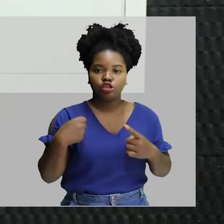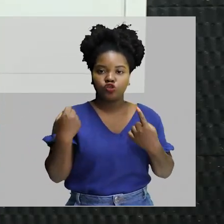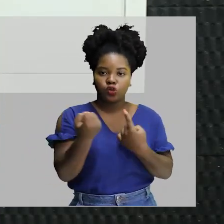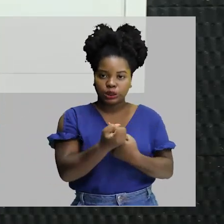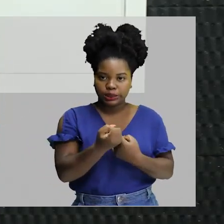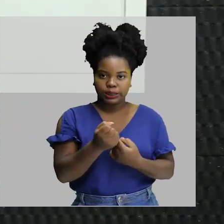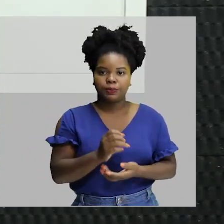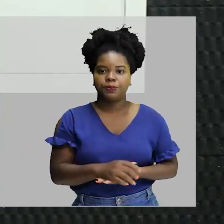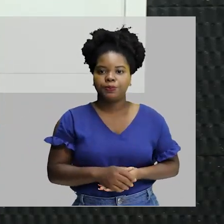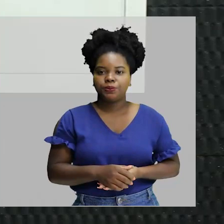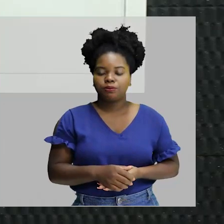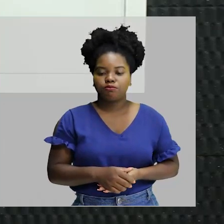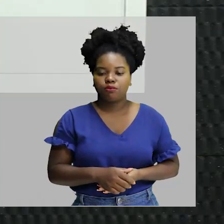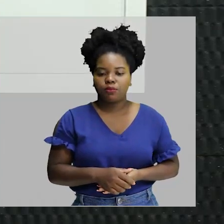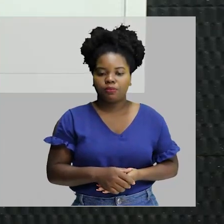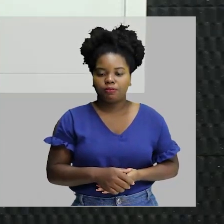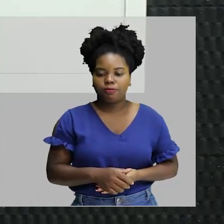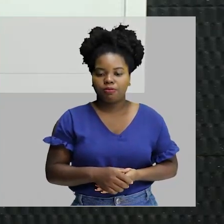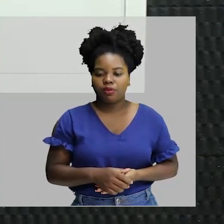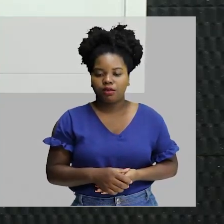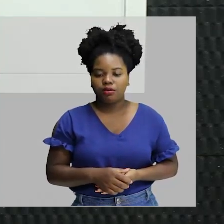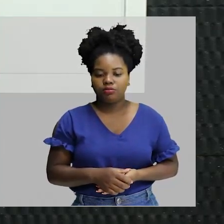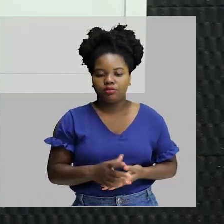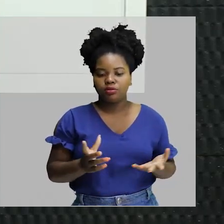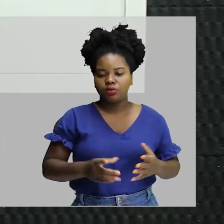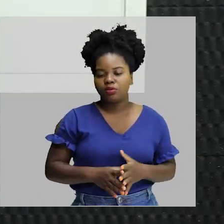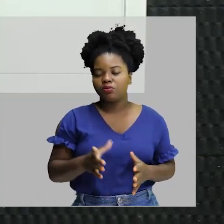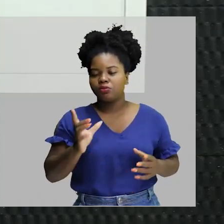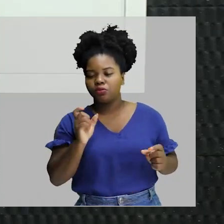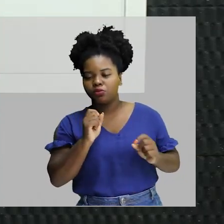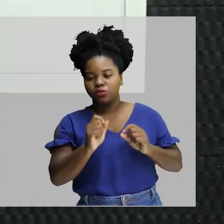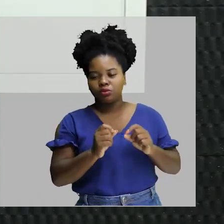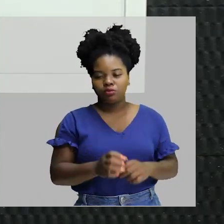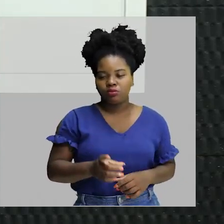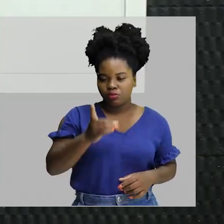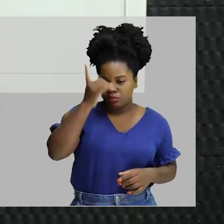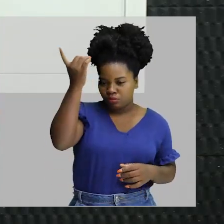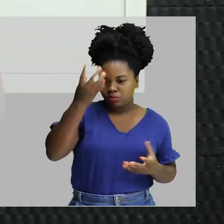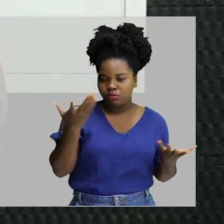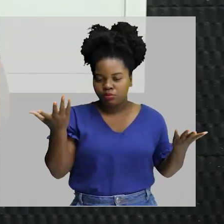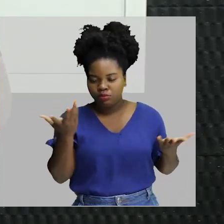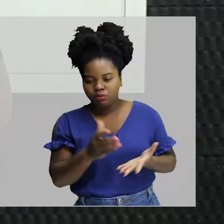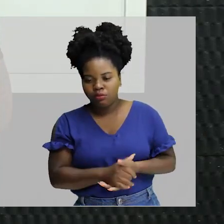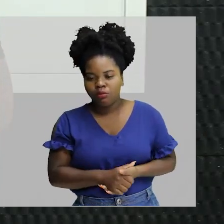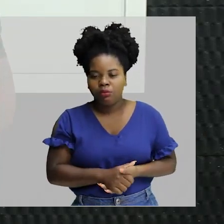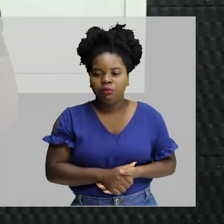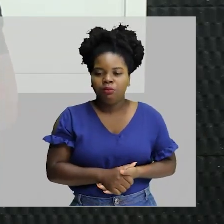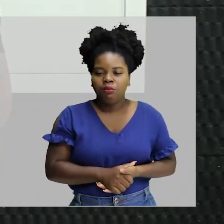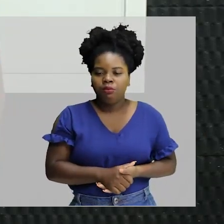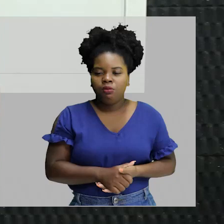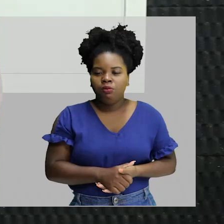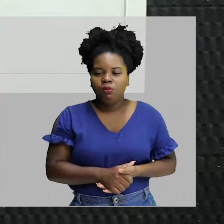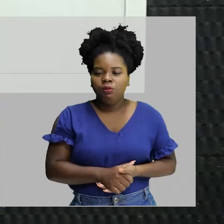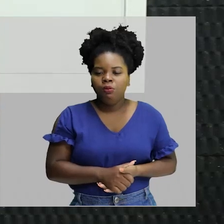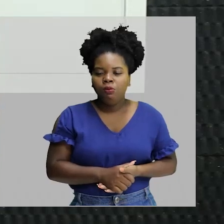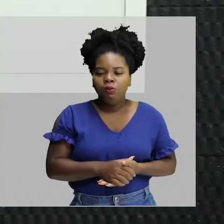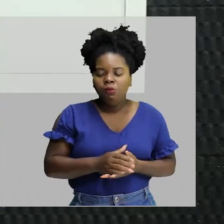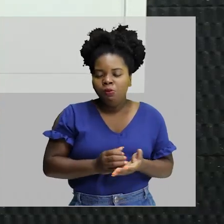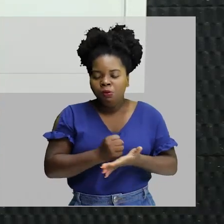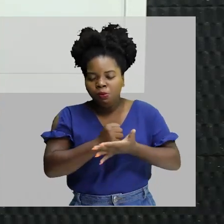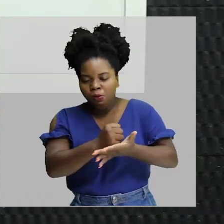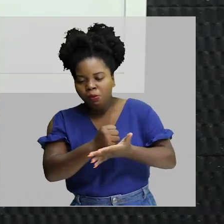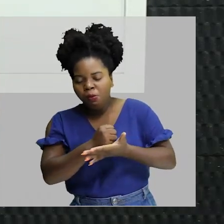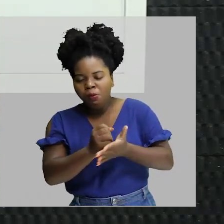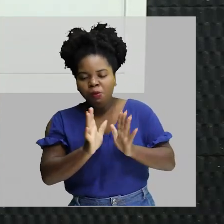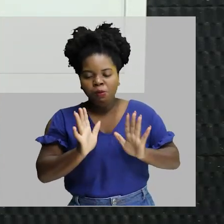tá? Então essas convenções que nós acabamos criando, esses condicionamentos, tá? Esses guias aí,